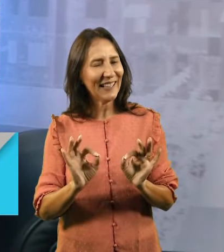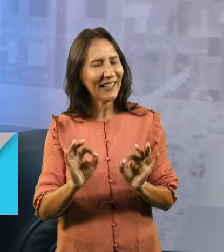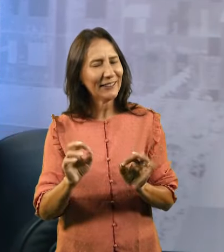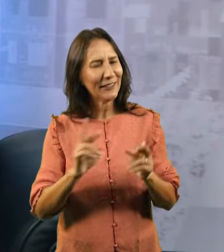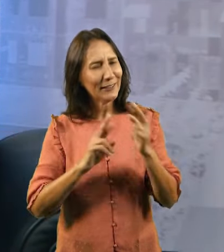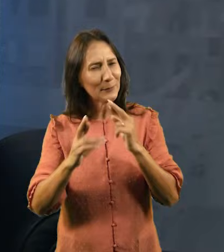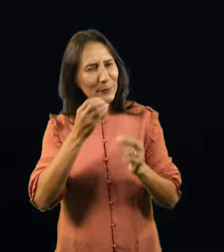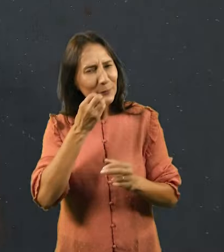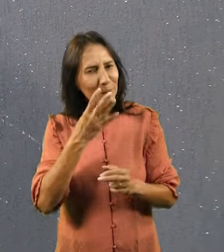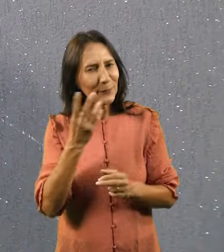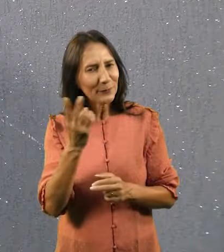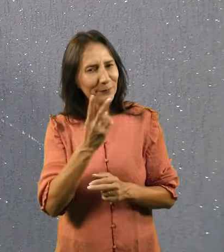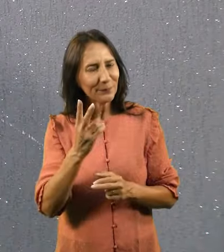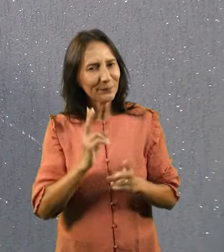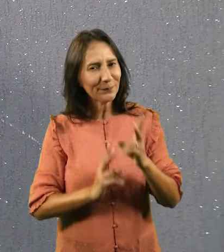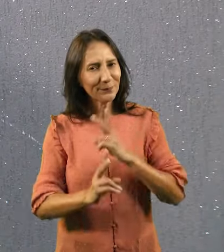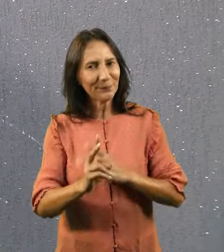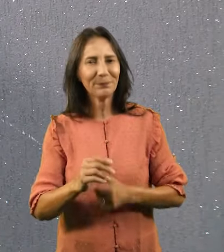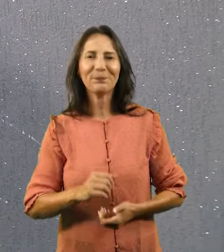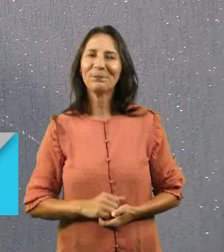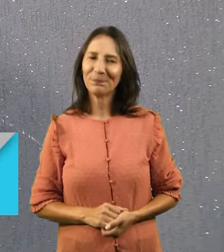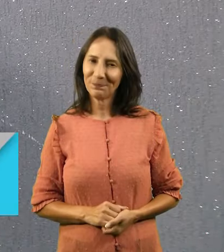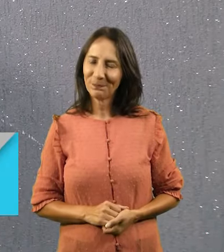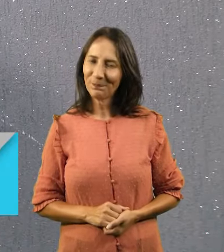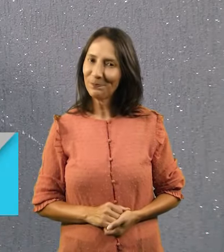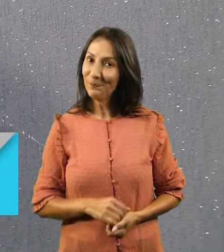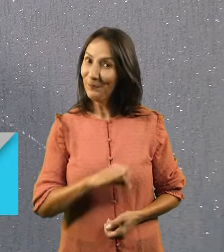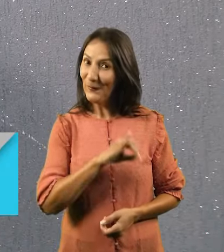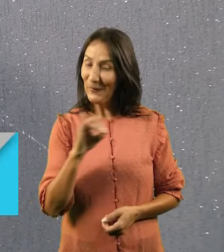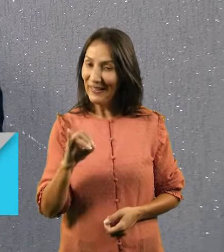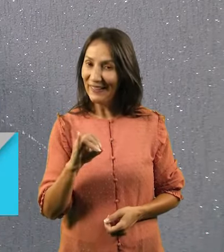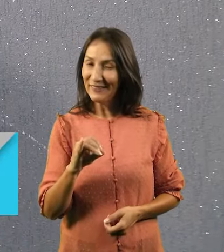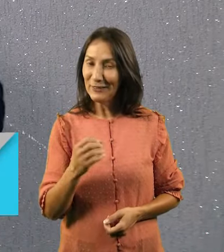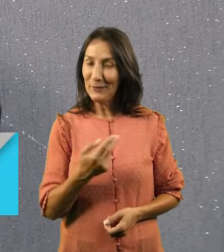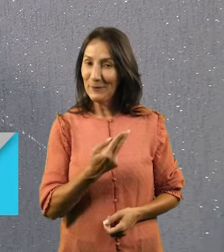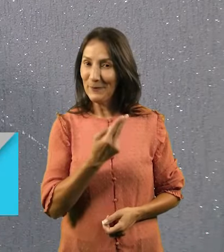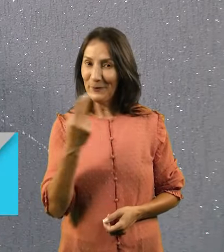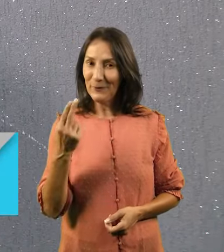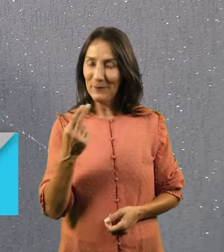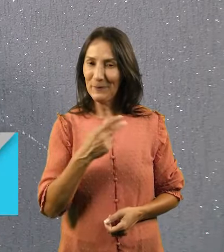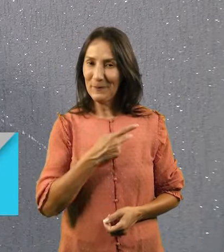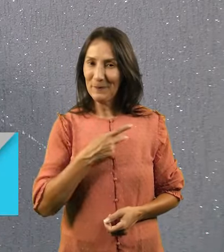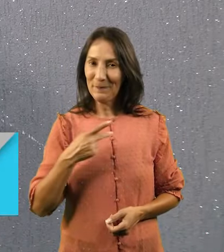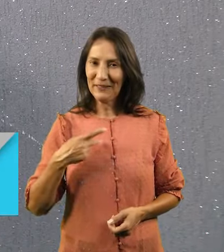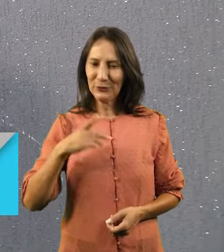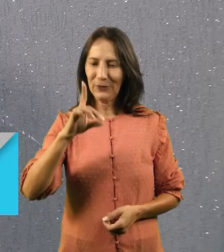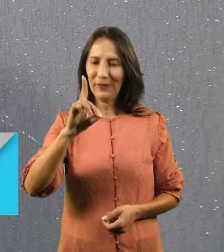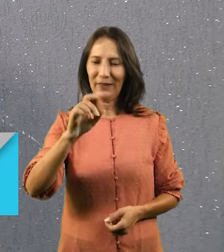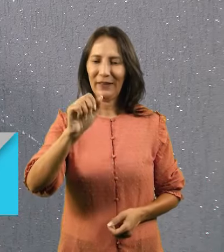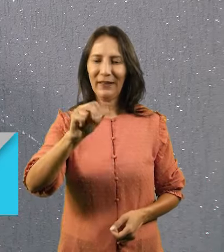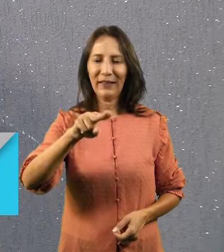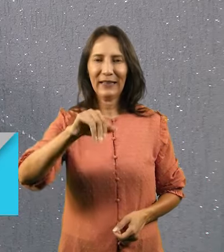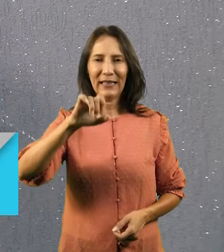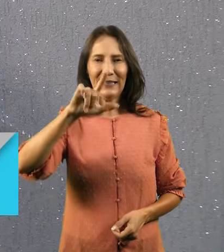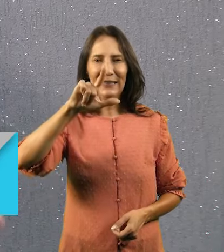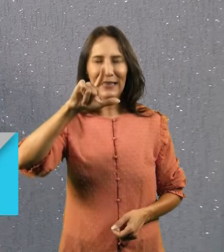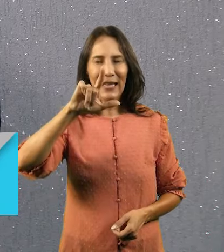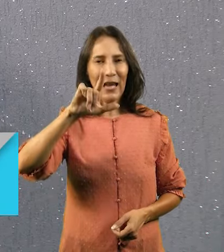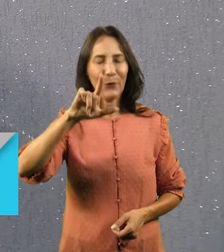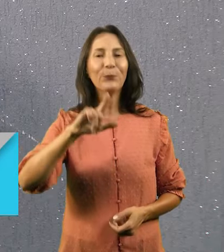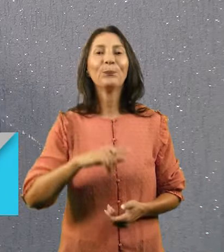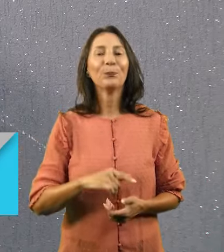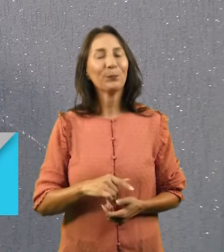esposa. Olá, eu sou o pastor Daniel Fialho, sou membro aqui do Conselho de Pastores do Estado de Minas